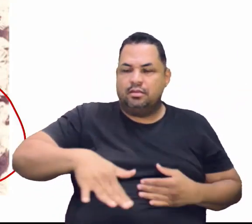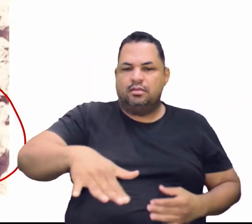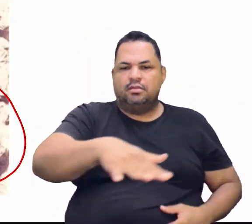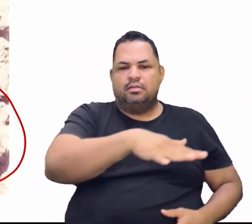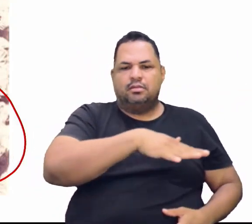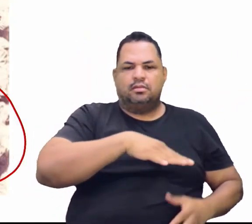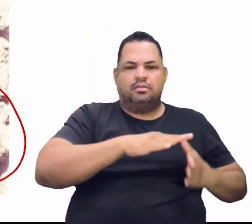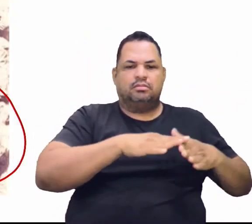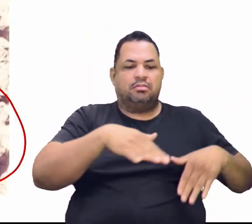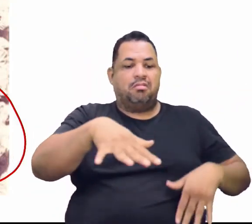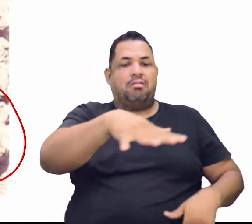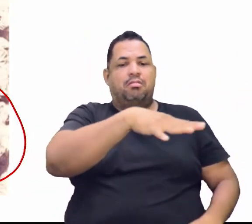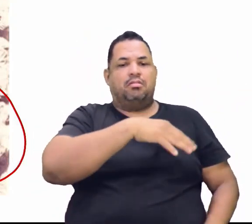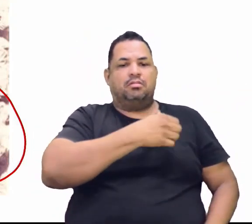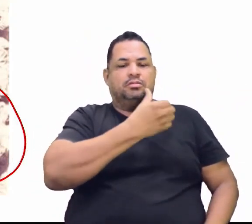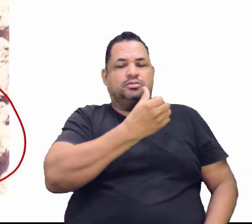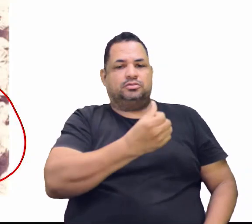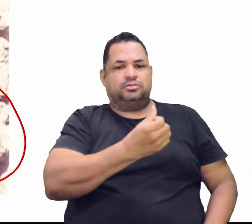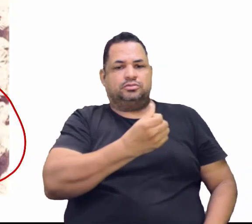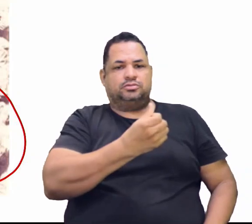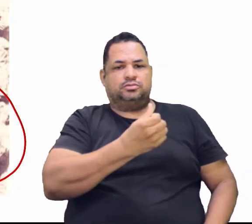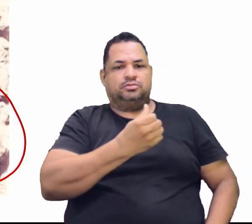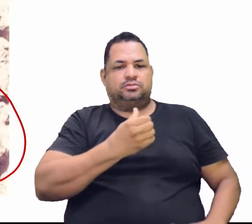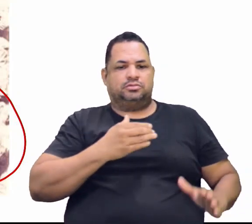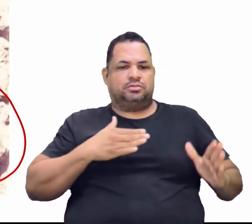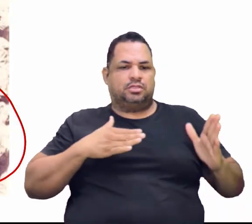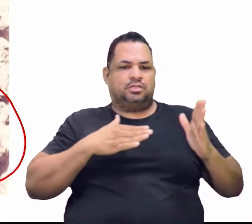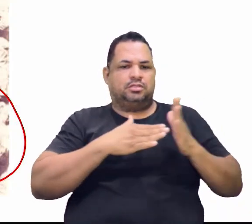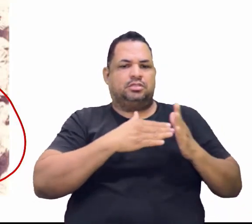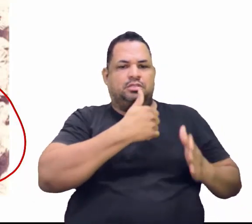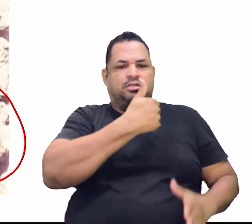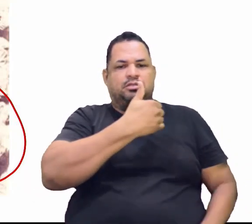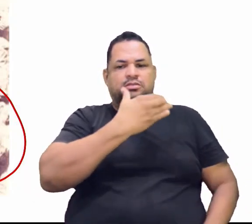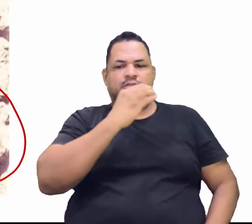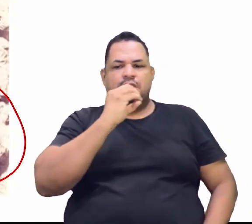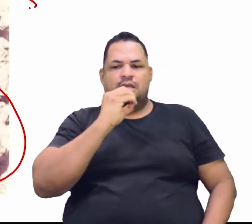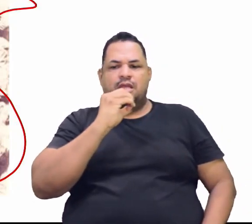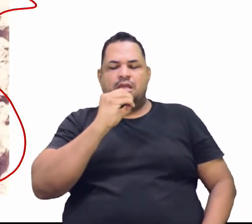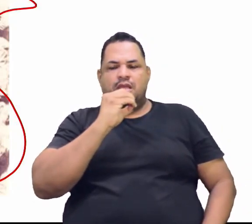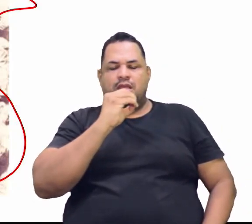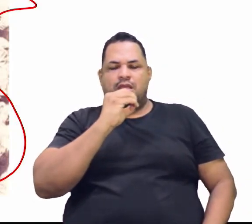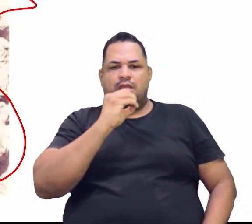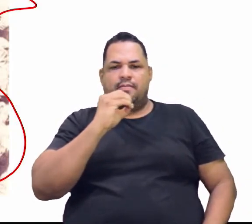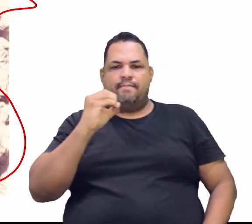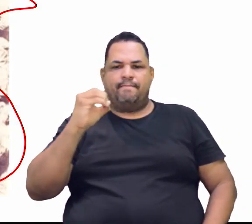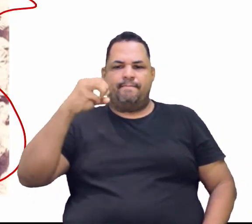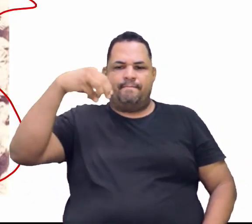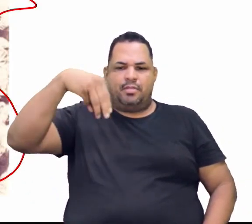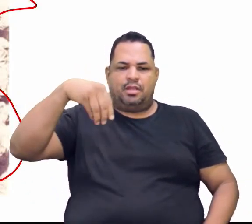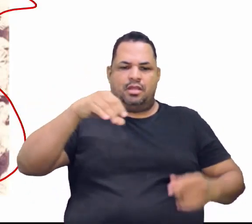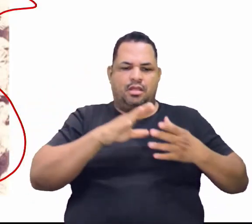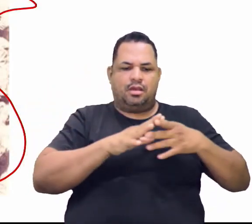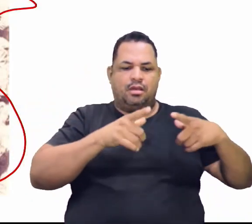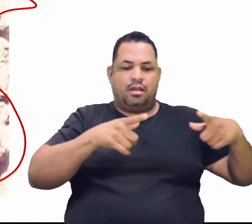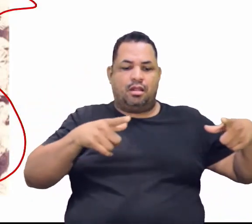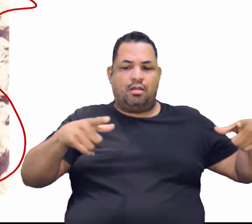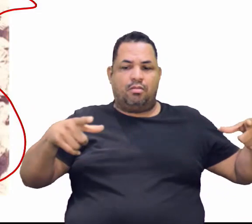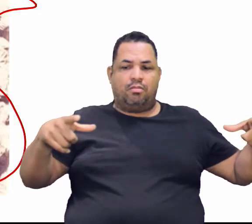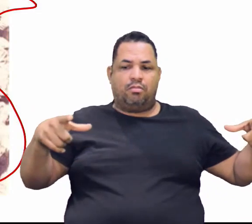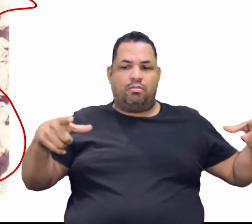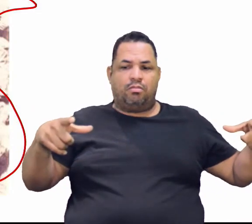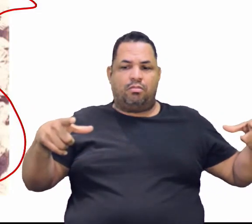Geralmente era uma clareira de 6 a 100 metros de largura. 100 metros de